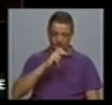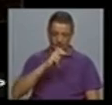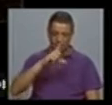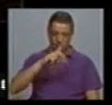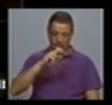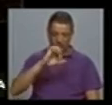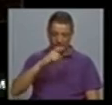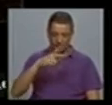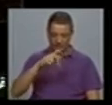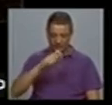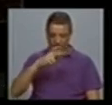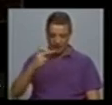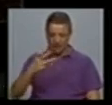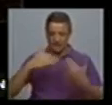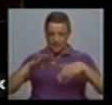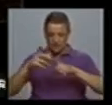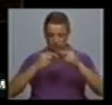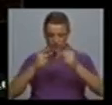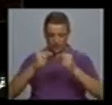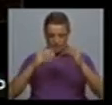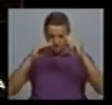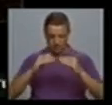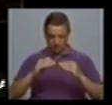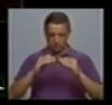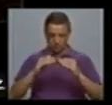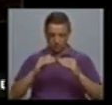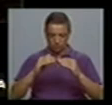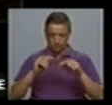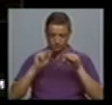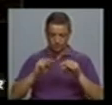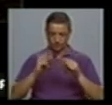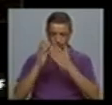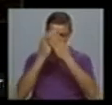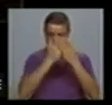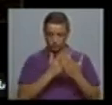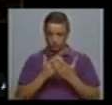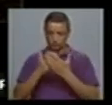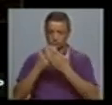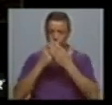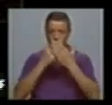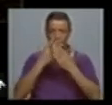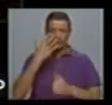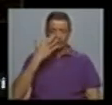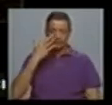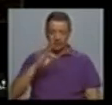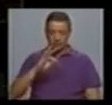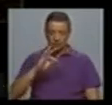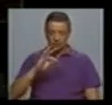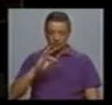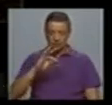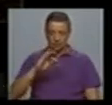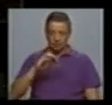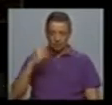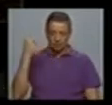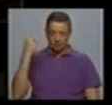menos formação estelar. E para chegar a este estudo, para tentar descobrir esta proporção, eles